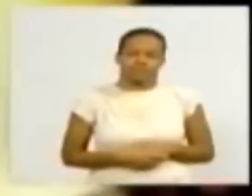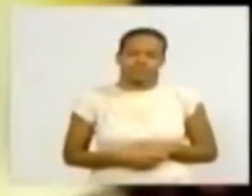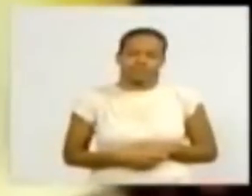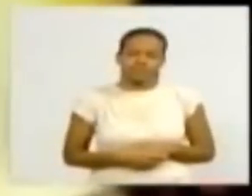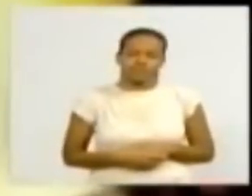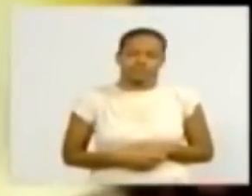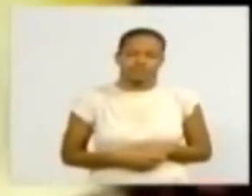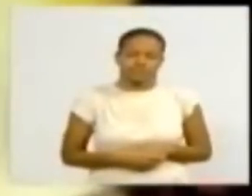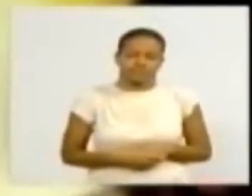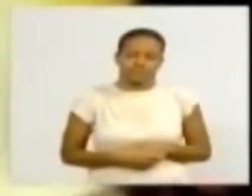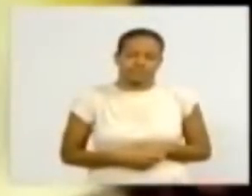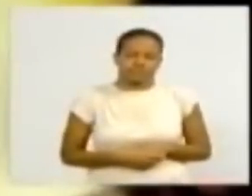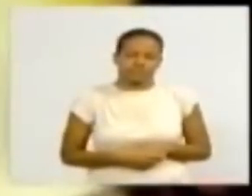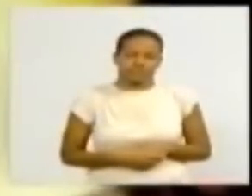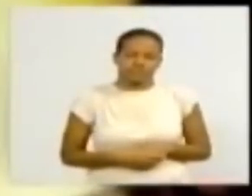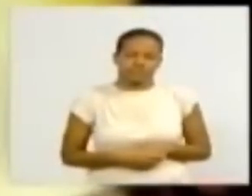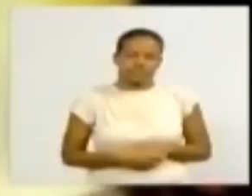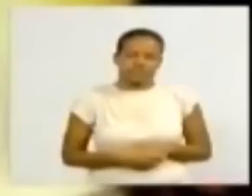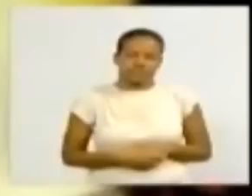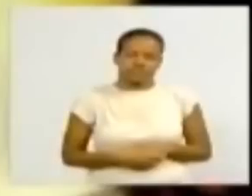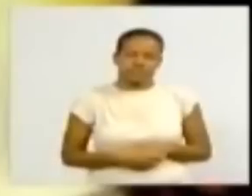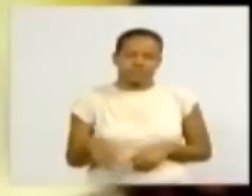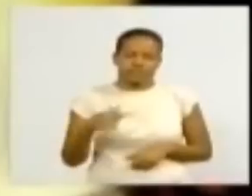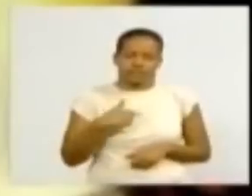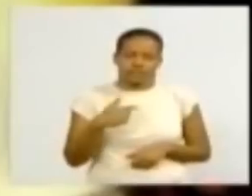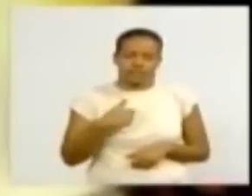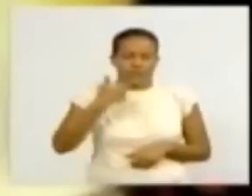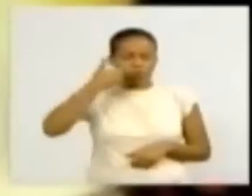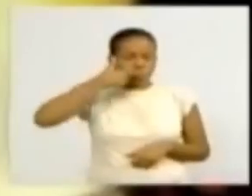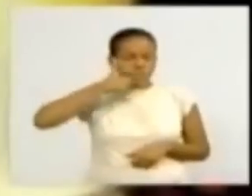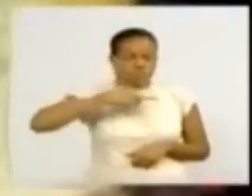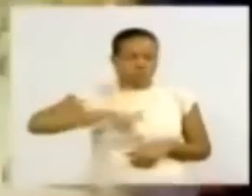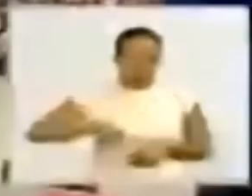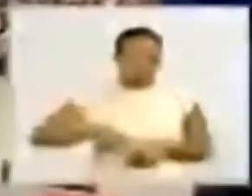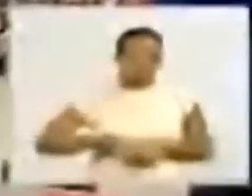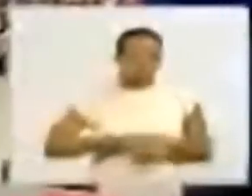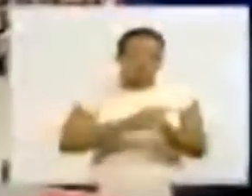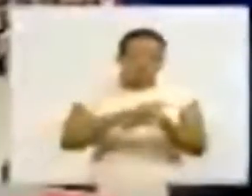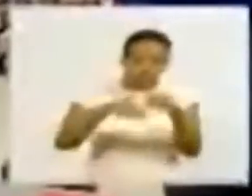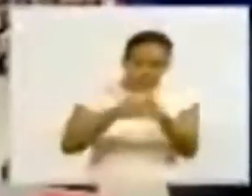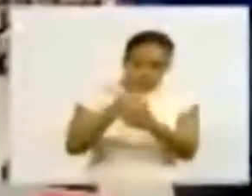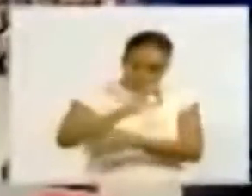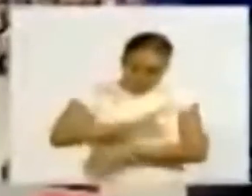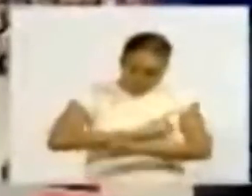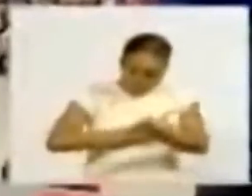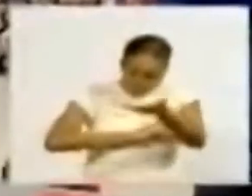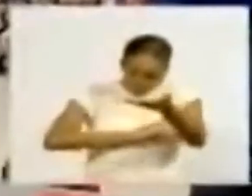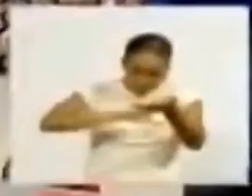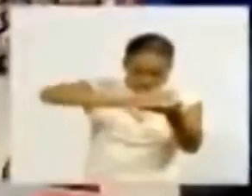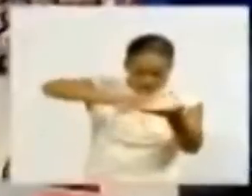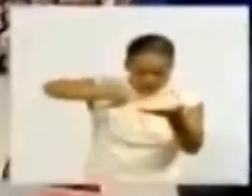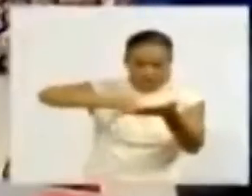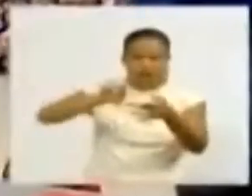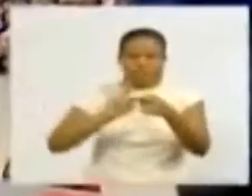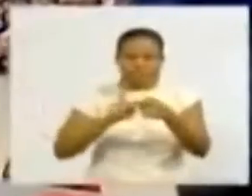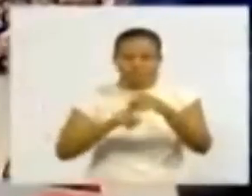Para quem sabe ser um instrumental cirúrgico de cortar dentro de você, de jogar